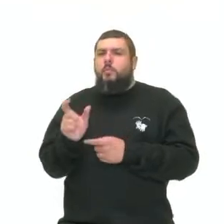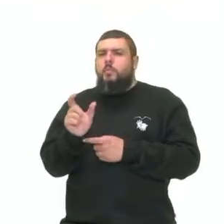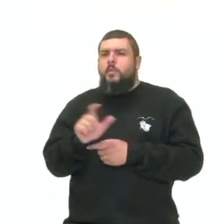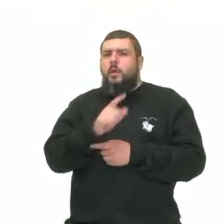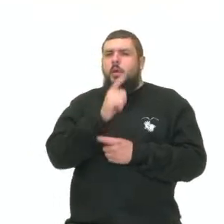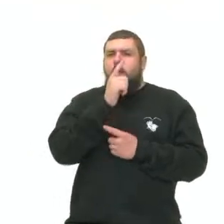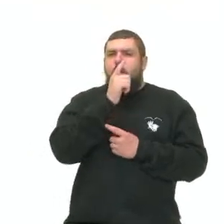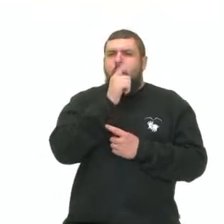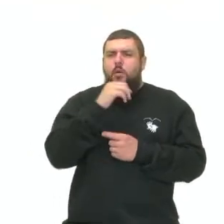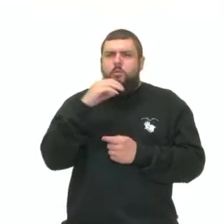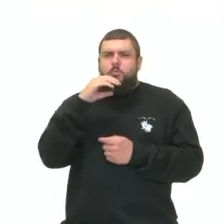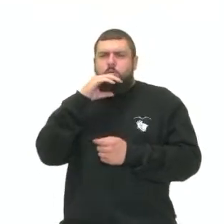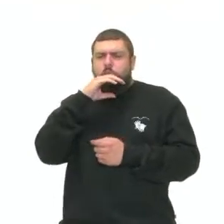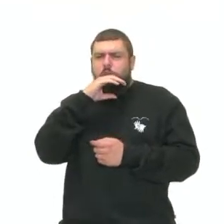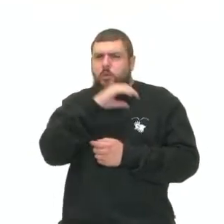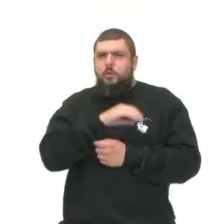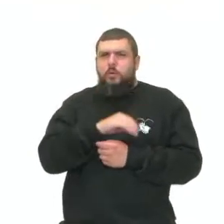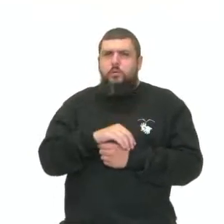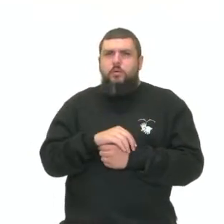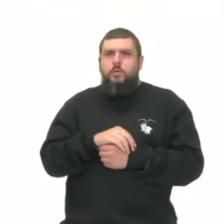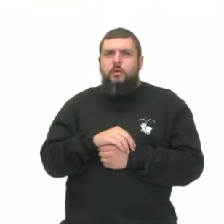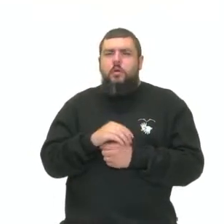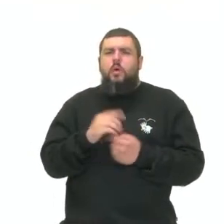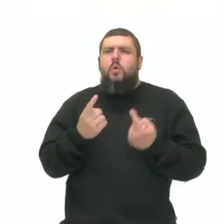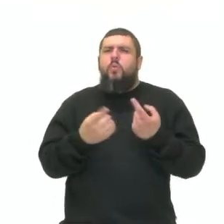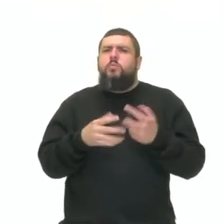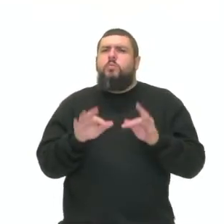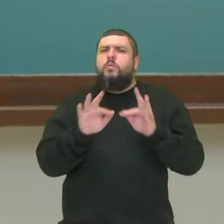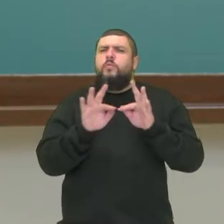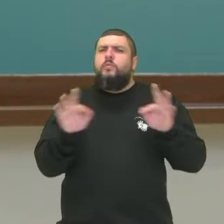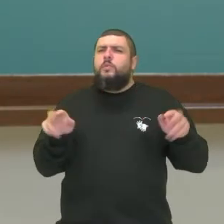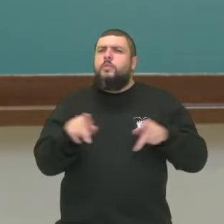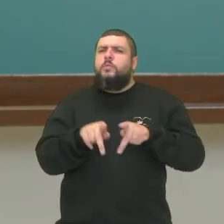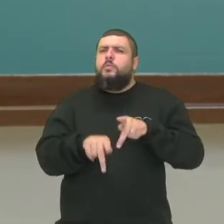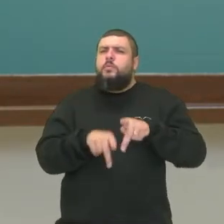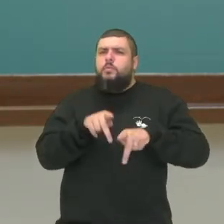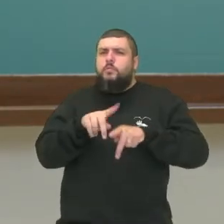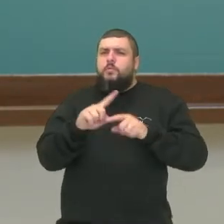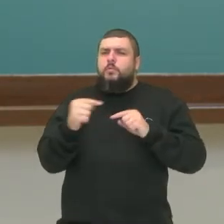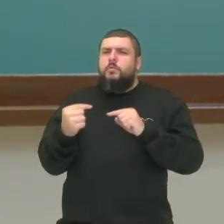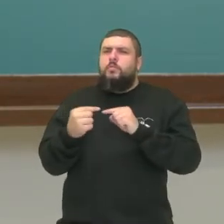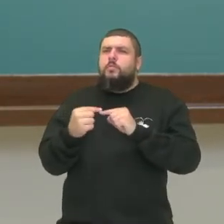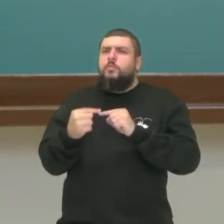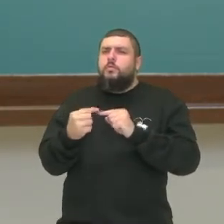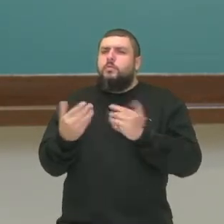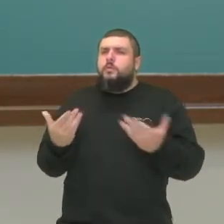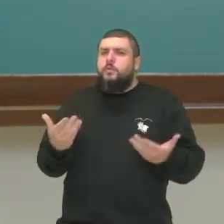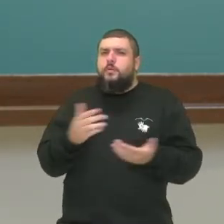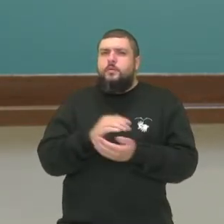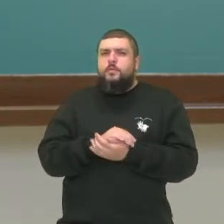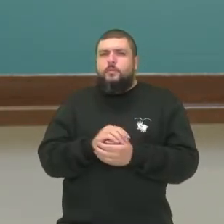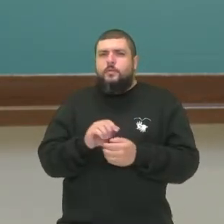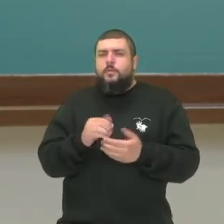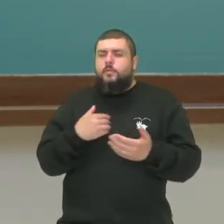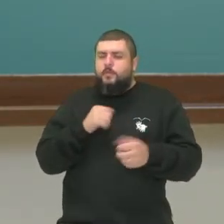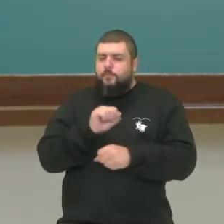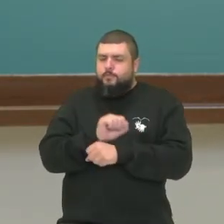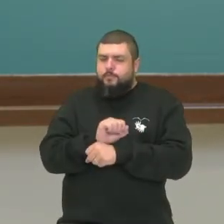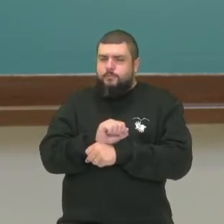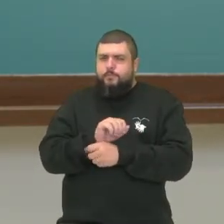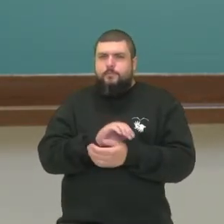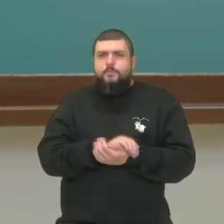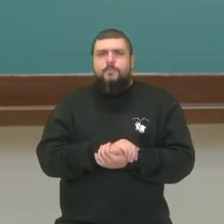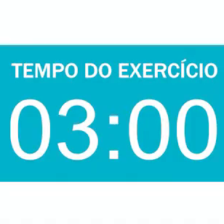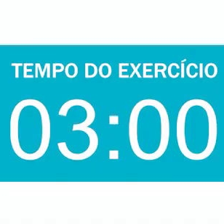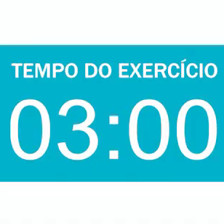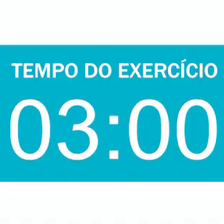fervura? Qual ditado popular seria equivalente a essa expressão? Faz aí, voltamos a seguir